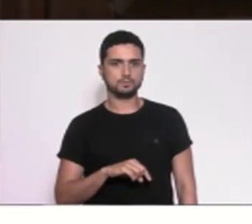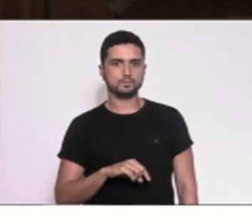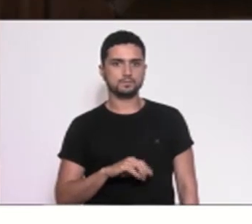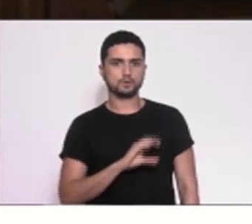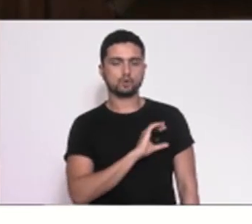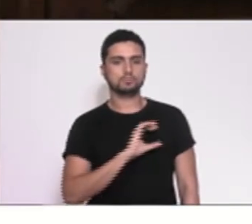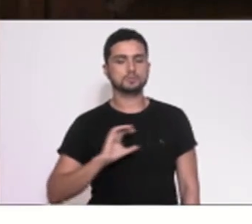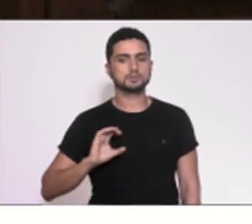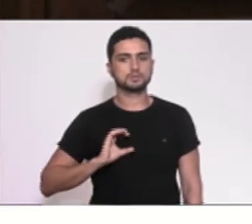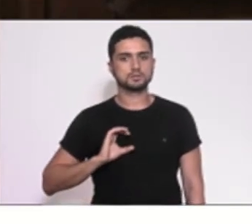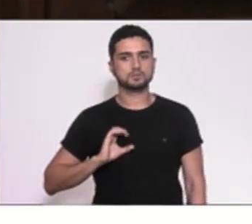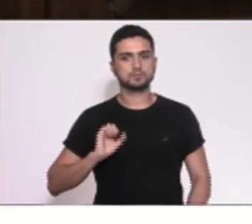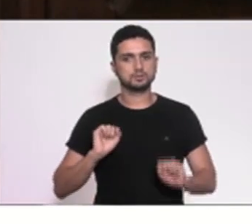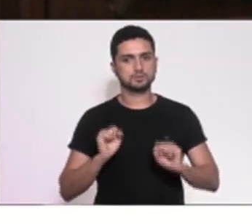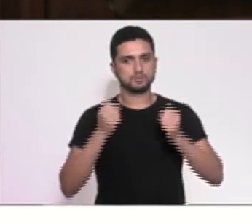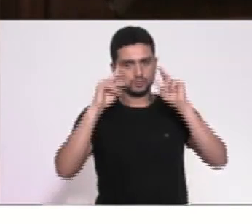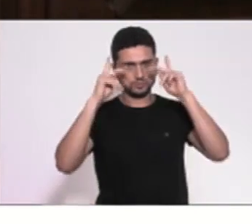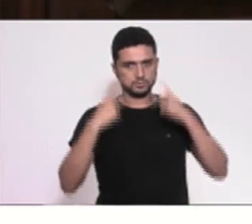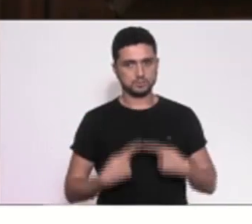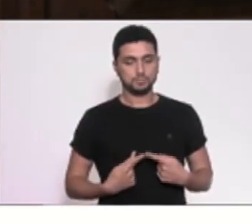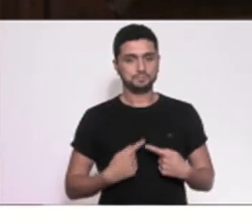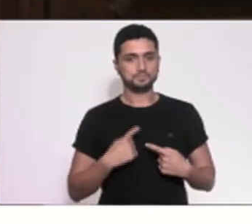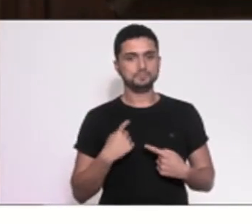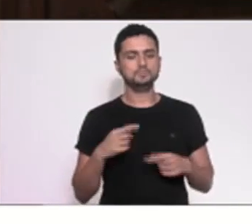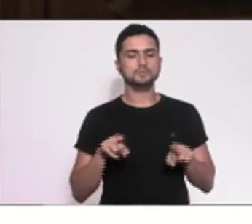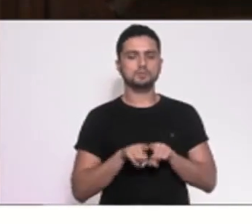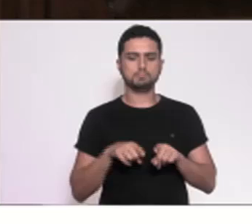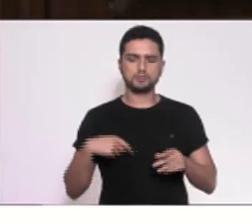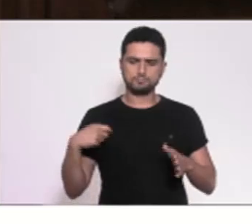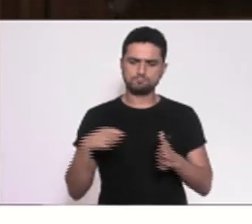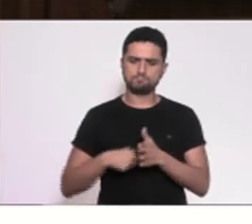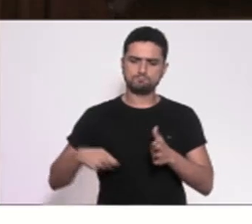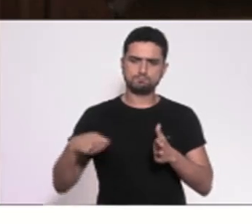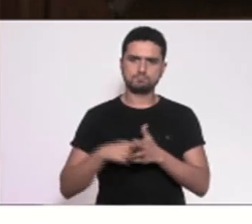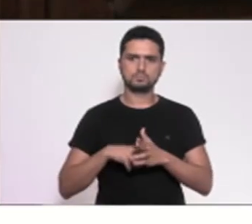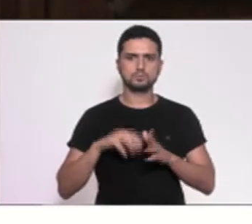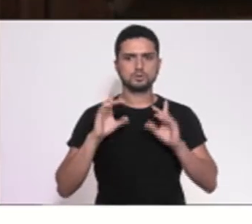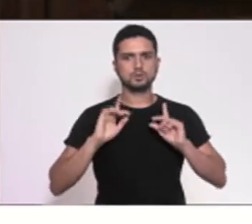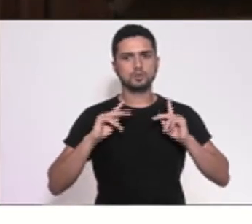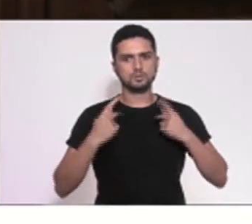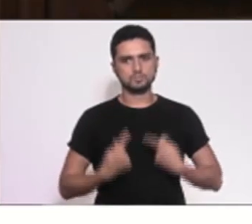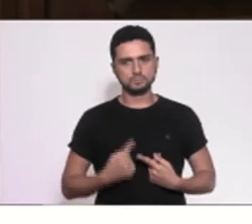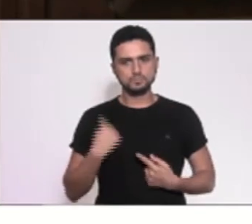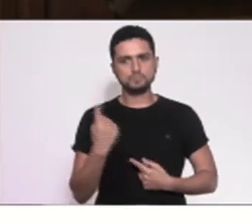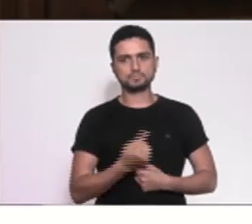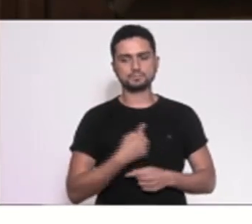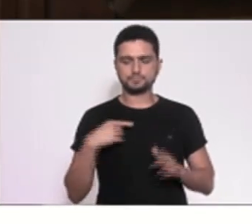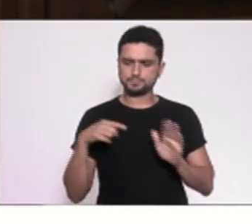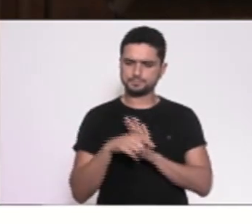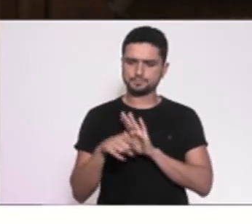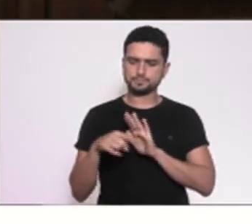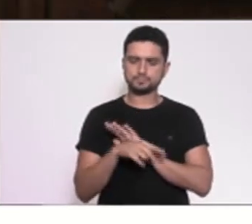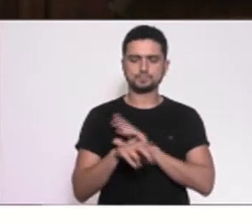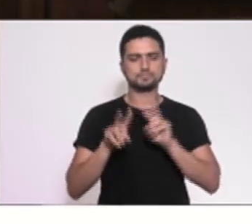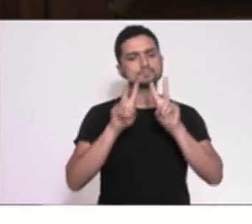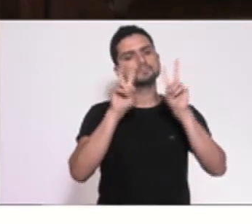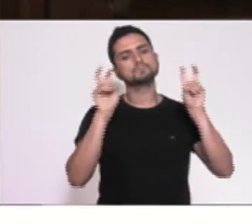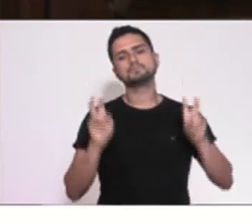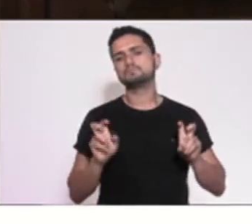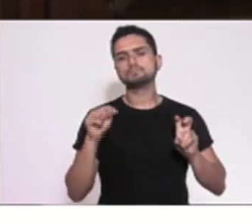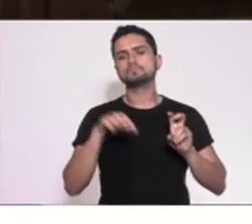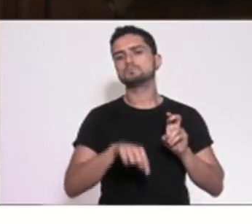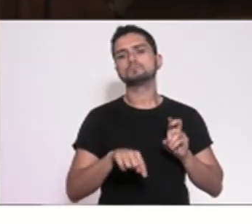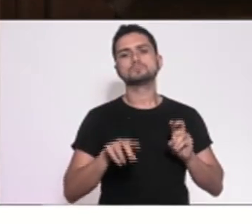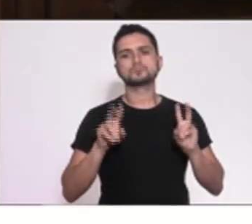também ativista de direitos humanos, todos os nossos questionamentos à política pública de segurança é